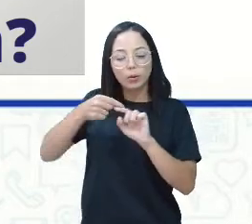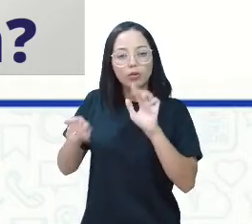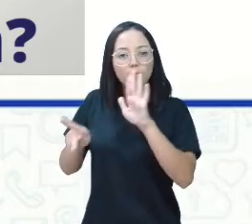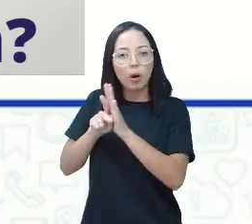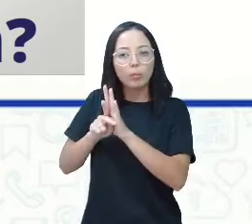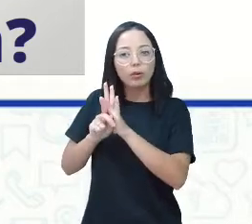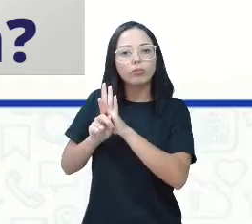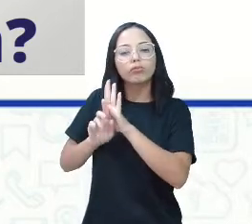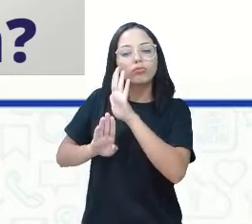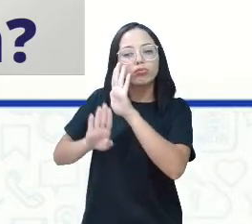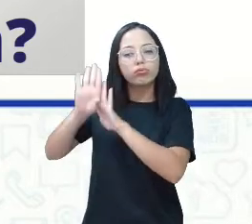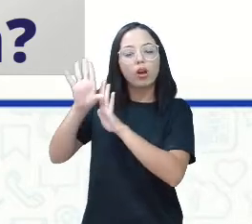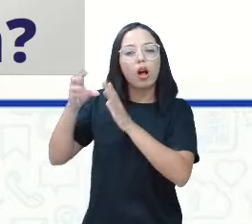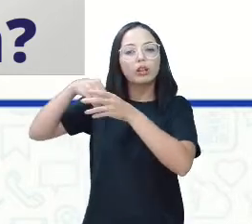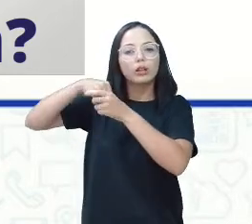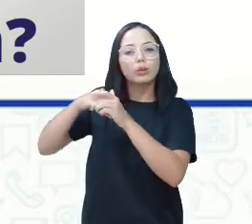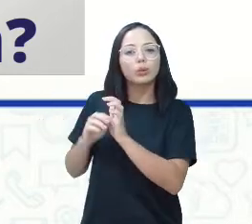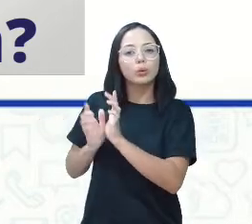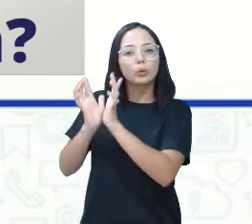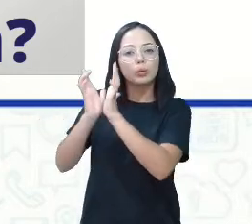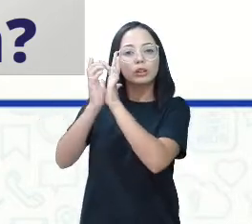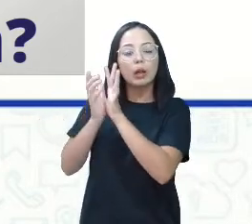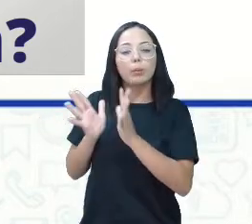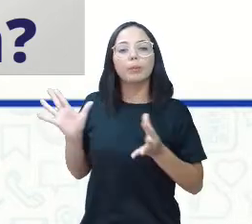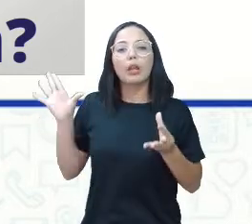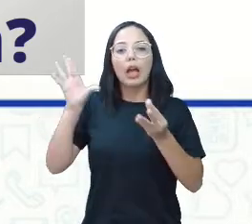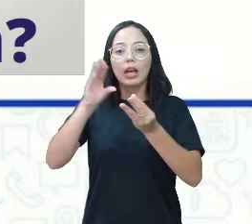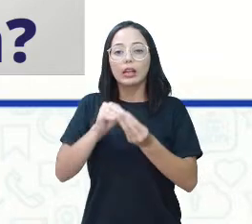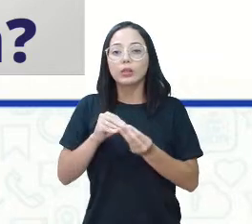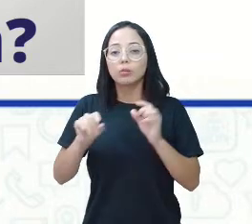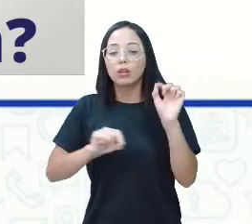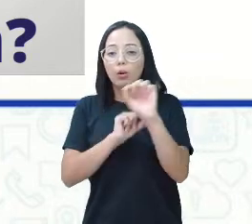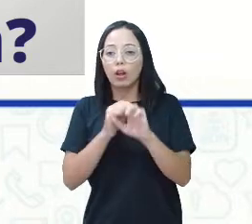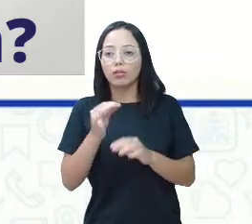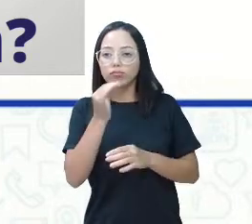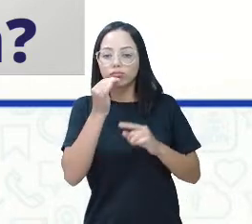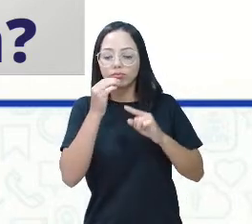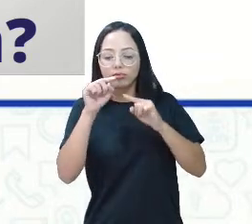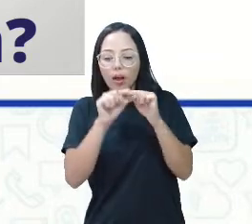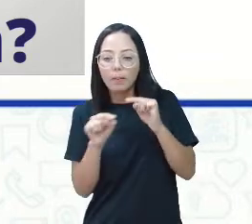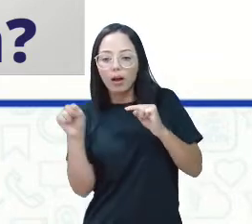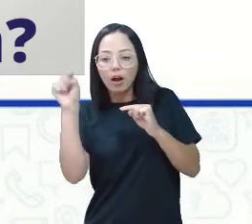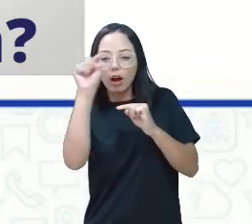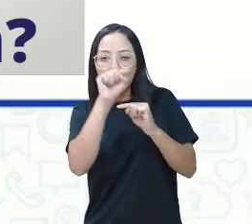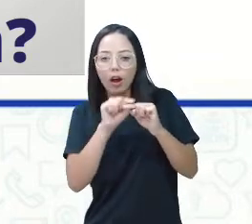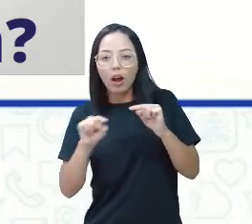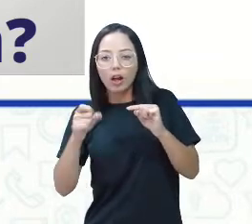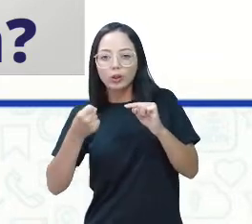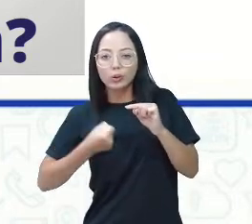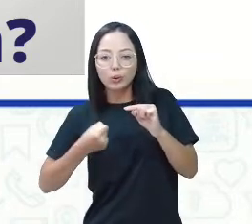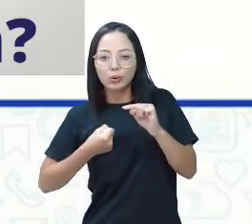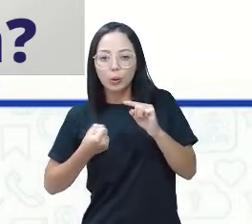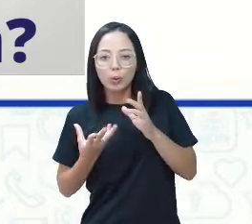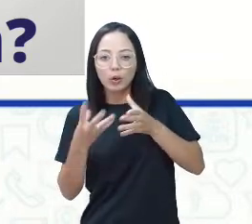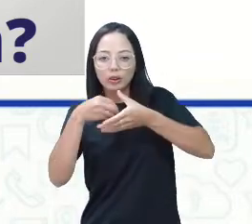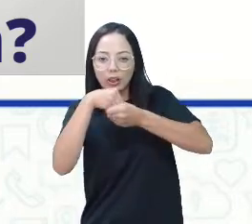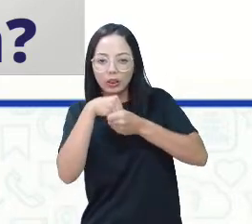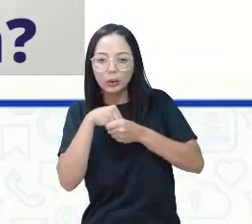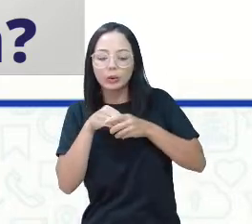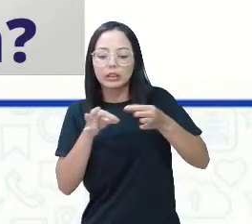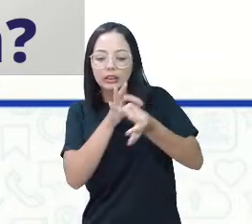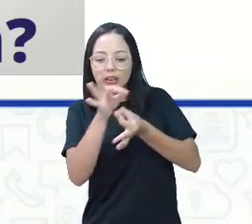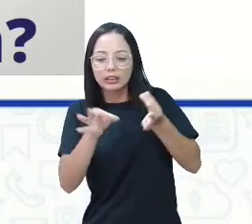cérebro. Em termos simplificados, a cóclea é um tubo em forma de espiral cheio de líquido. Células sensoriais,